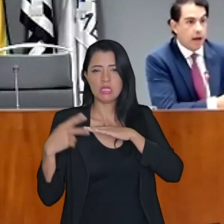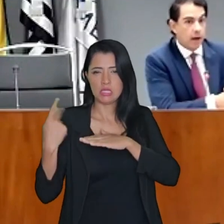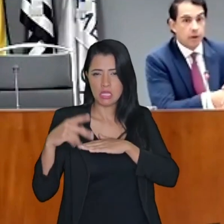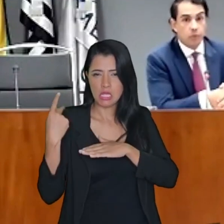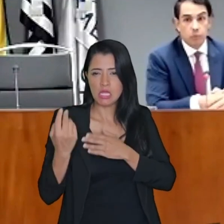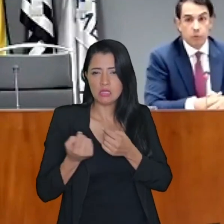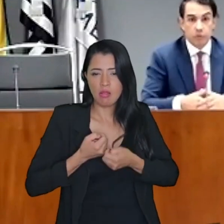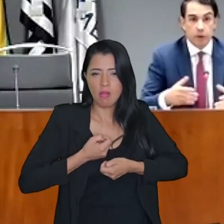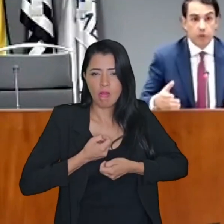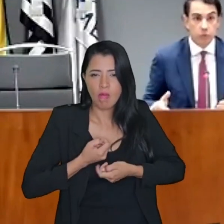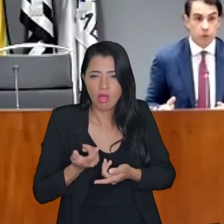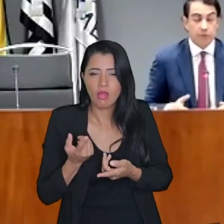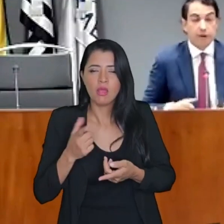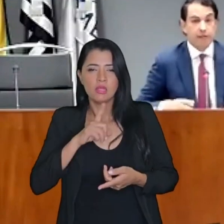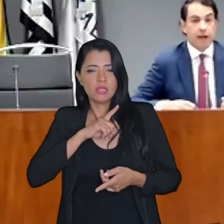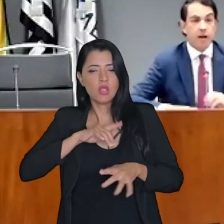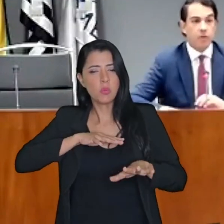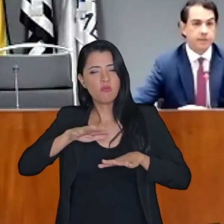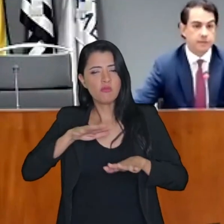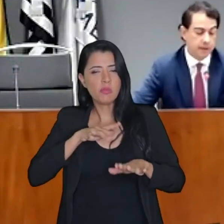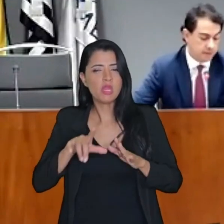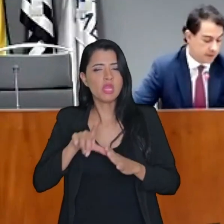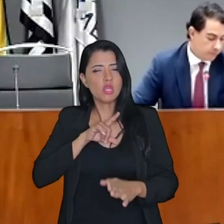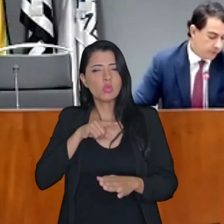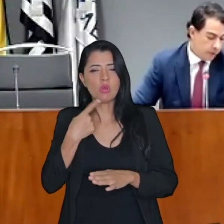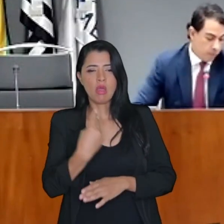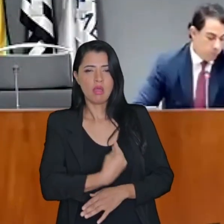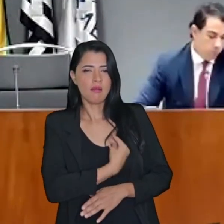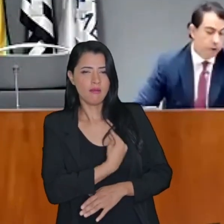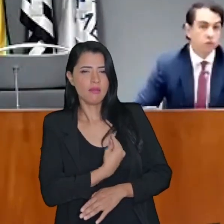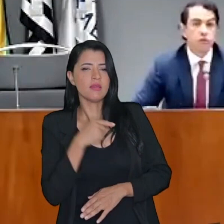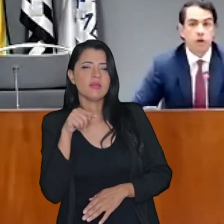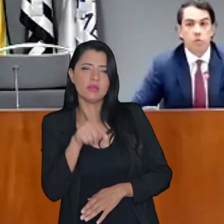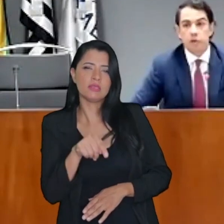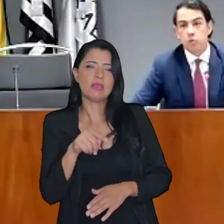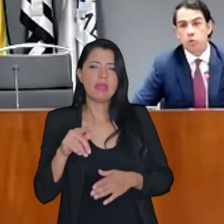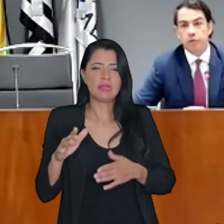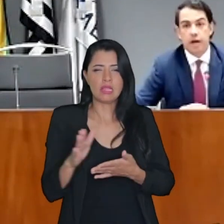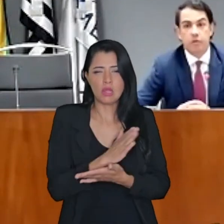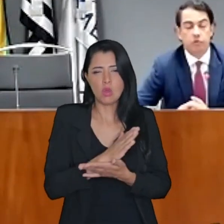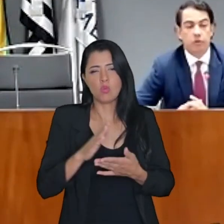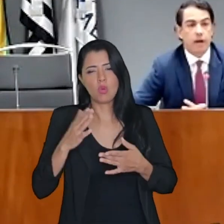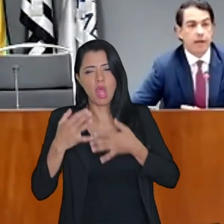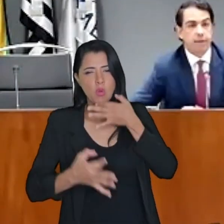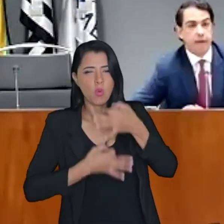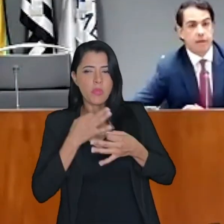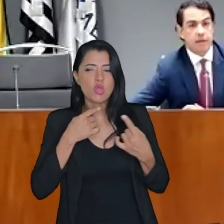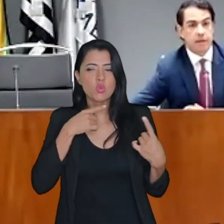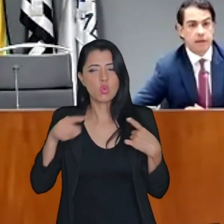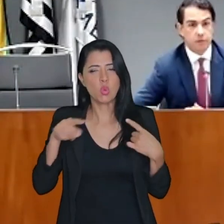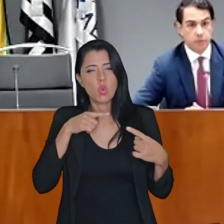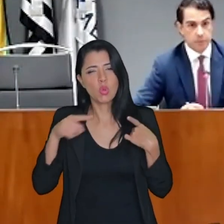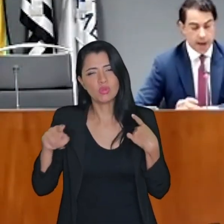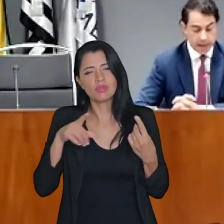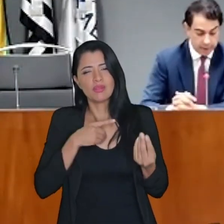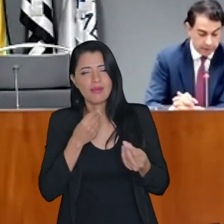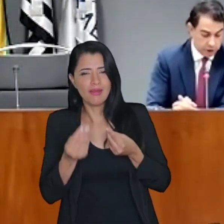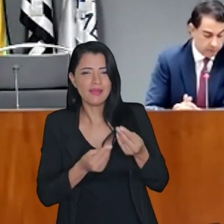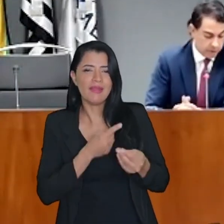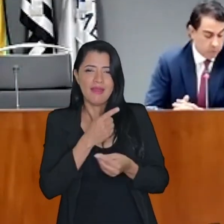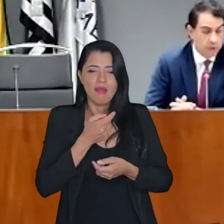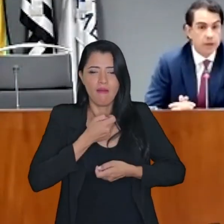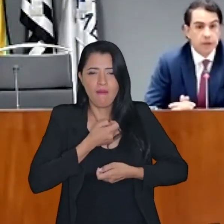premiada, há um movimento refratário à existência. Muitos dos argumentos contrários à ideia da delação